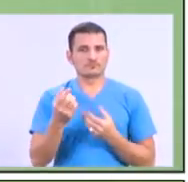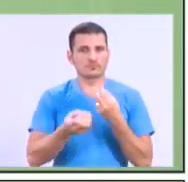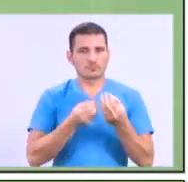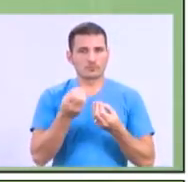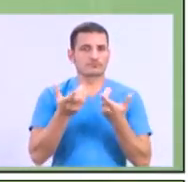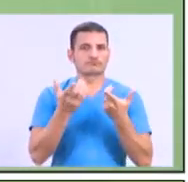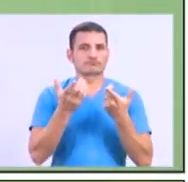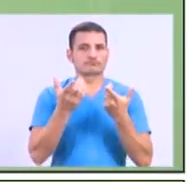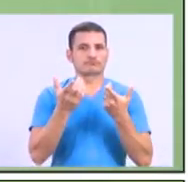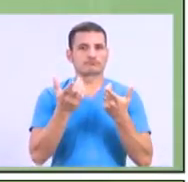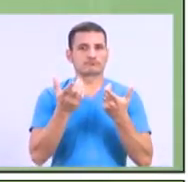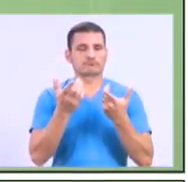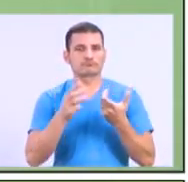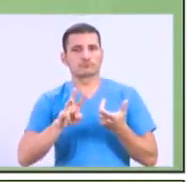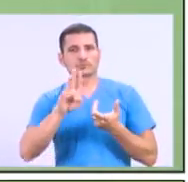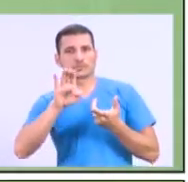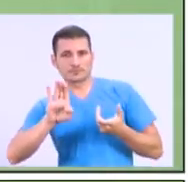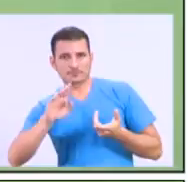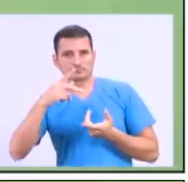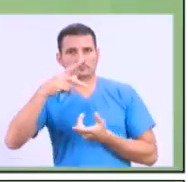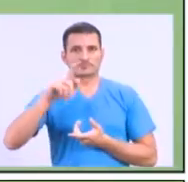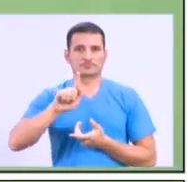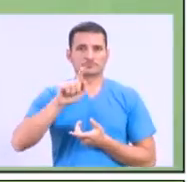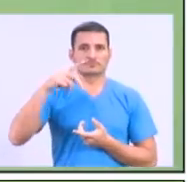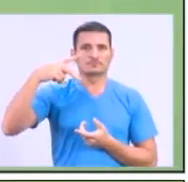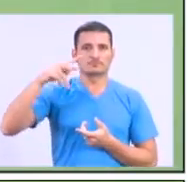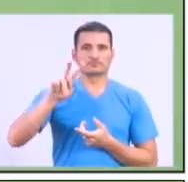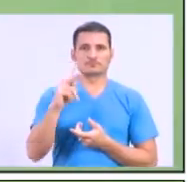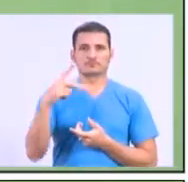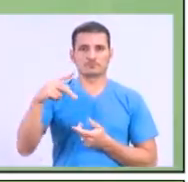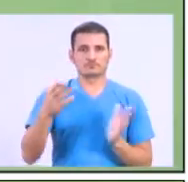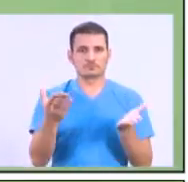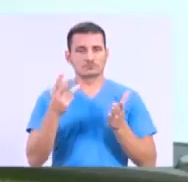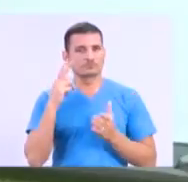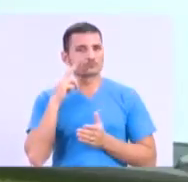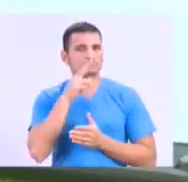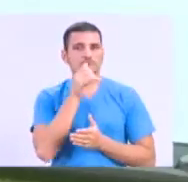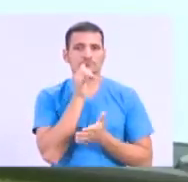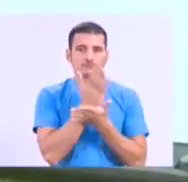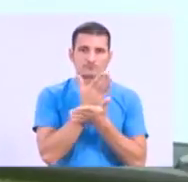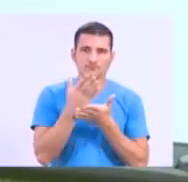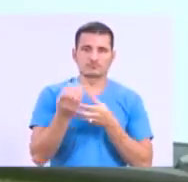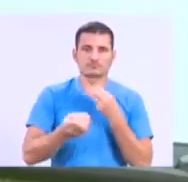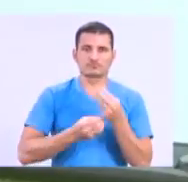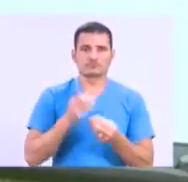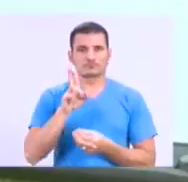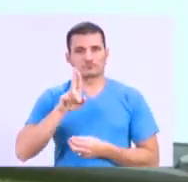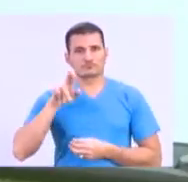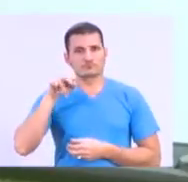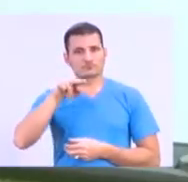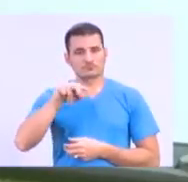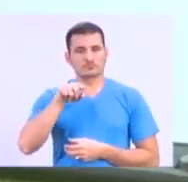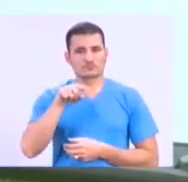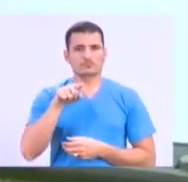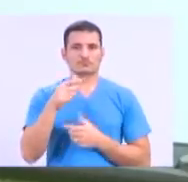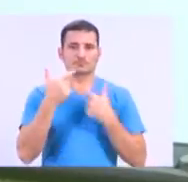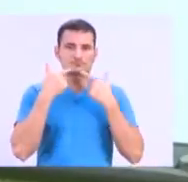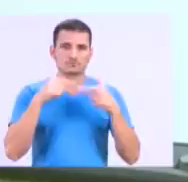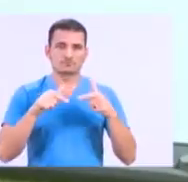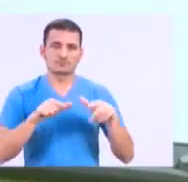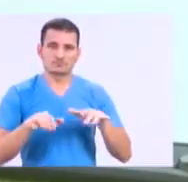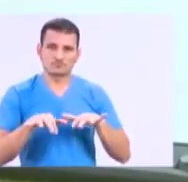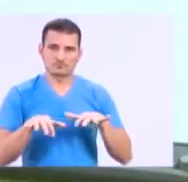com PHP. Hoje nós vamos ver alguns exemplos de como aplicar essa linguagem de programação e